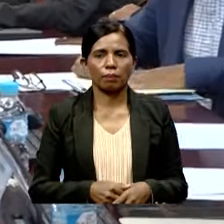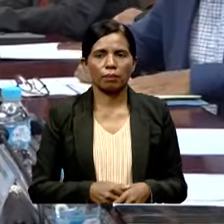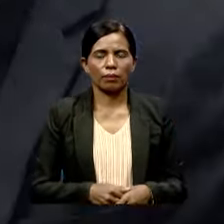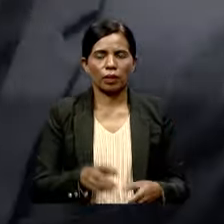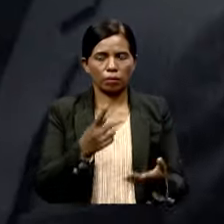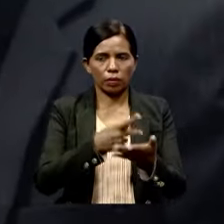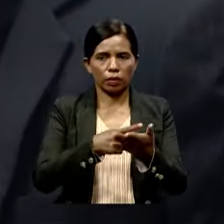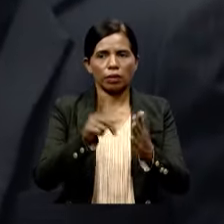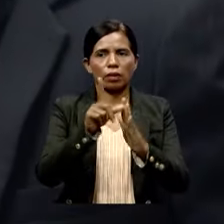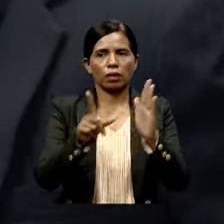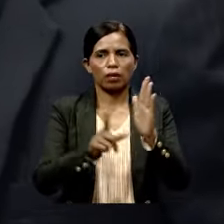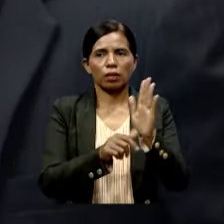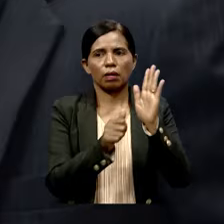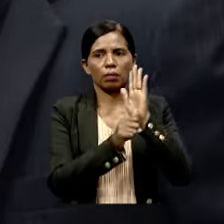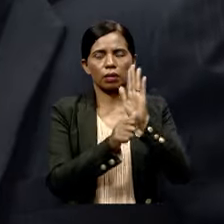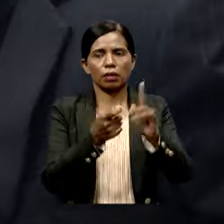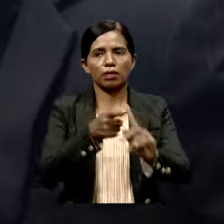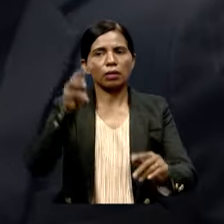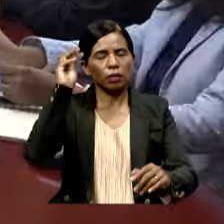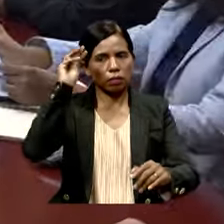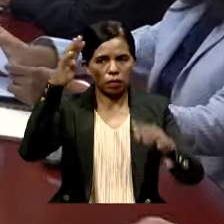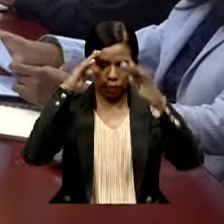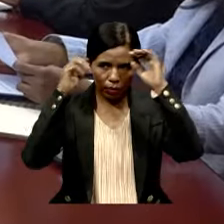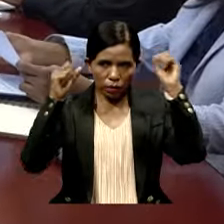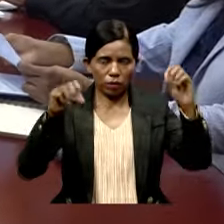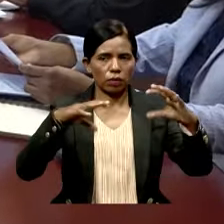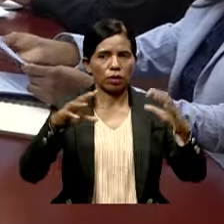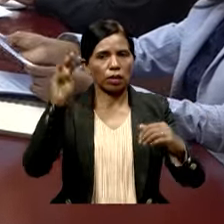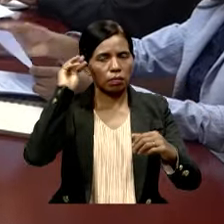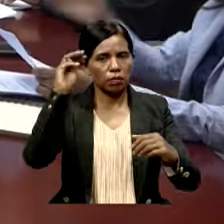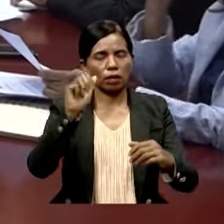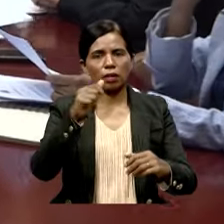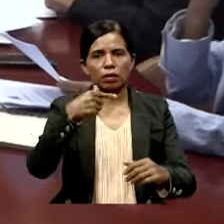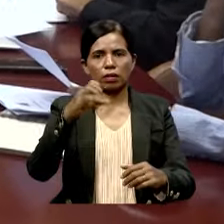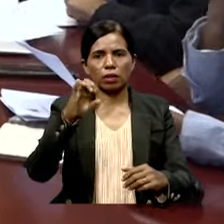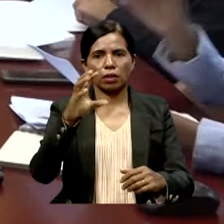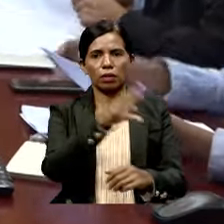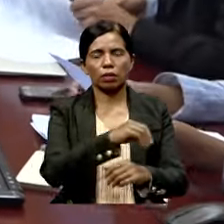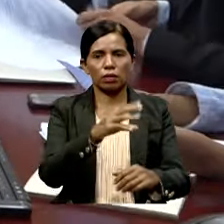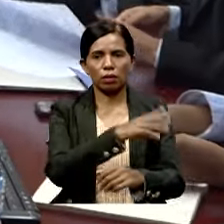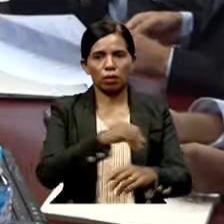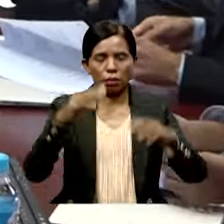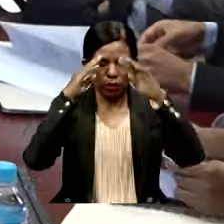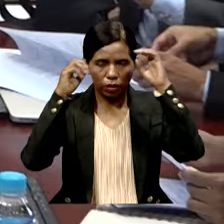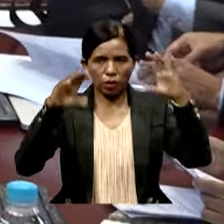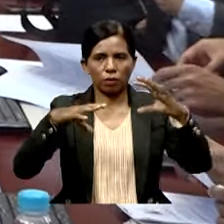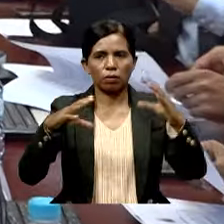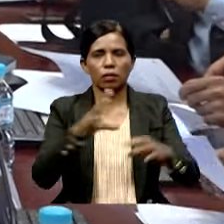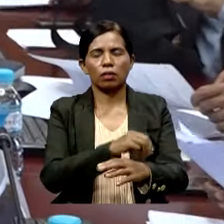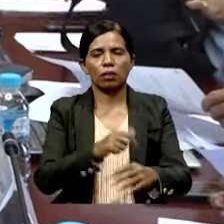Projeto decreto-lei ne apresenta Rússia Ministro Presidência Conselho Ministro Azil Pereira, no presidente Comissão Função